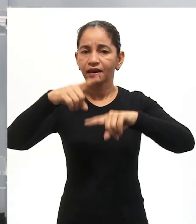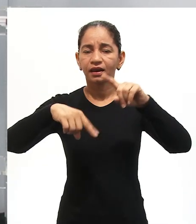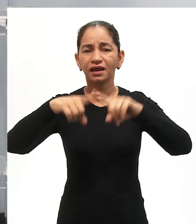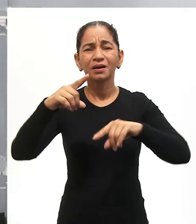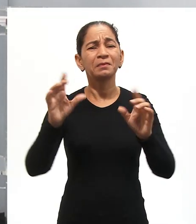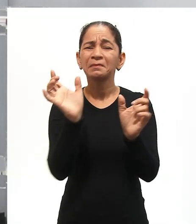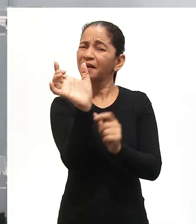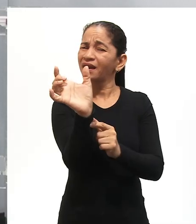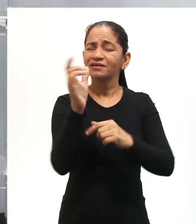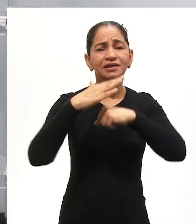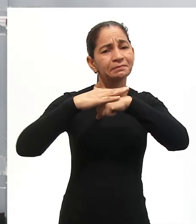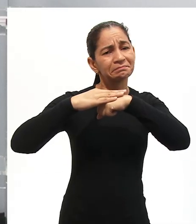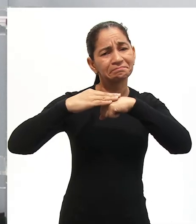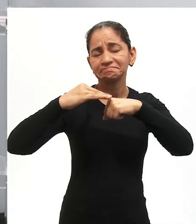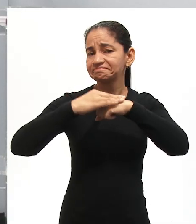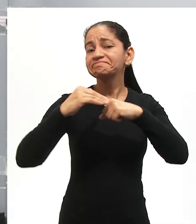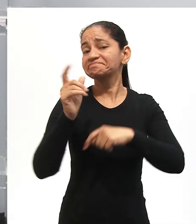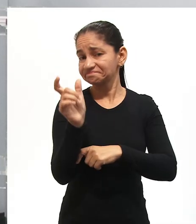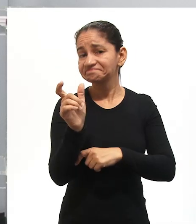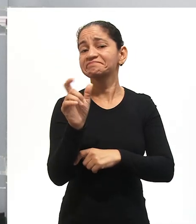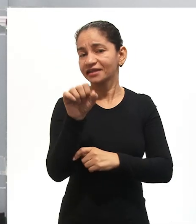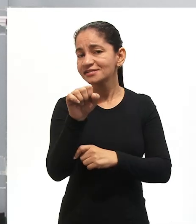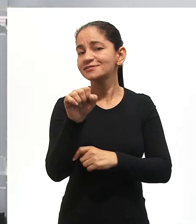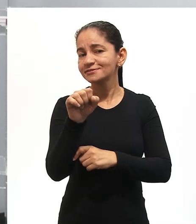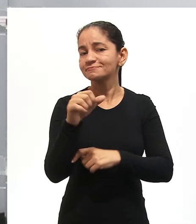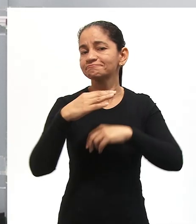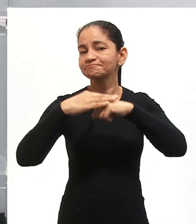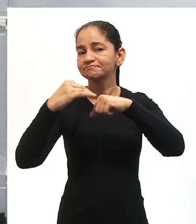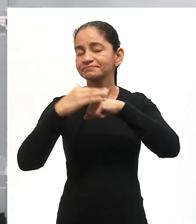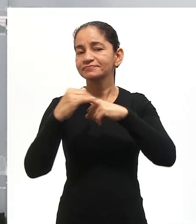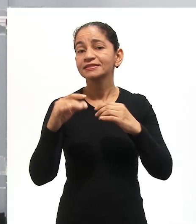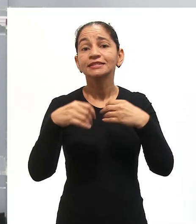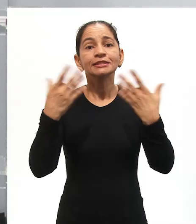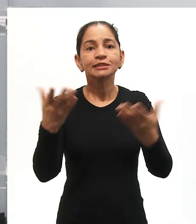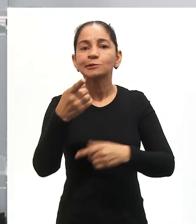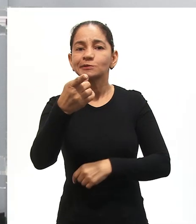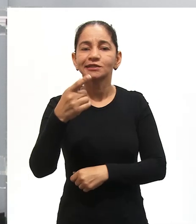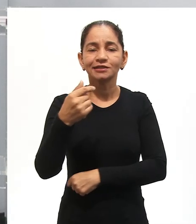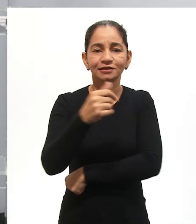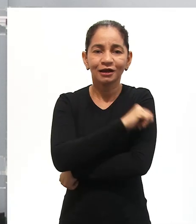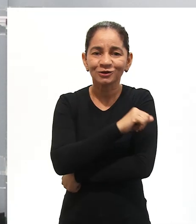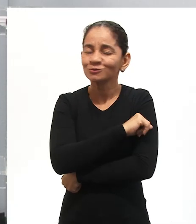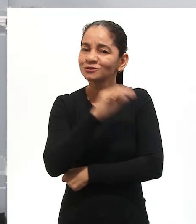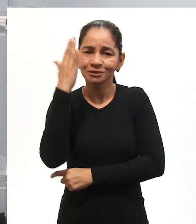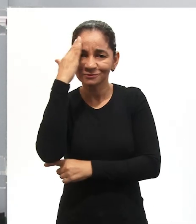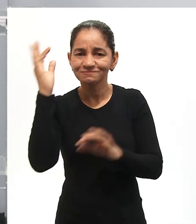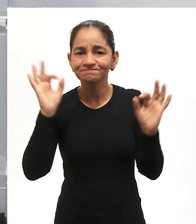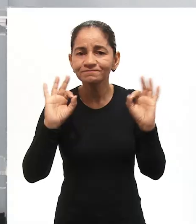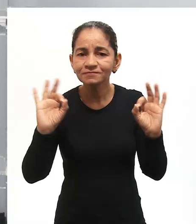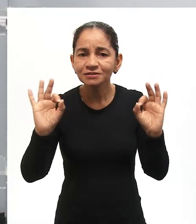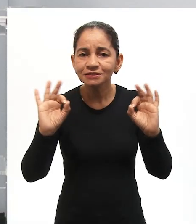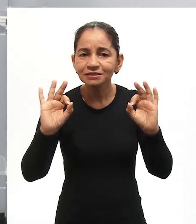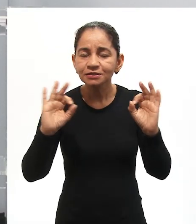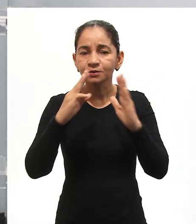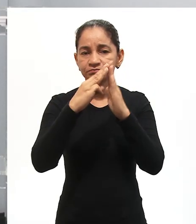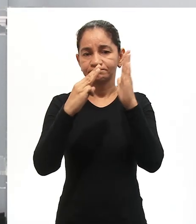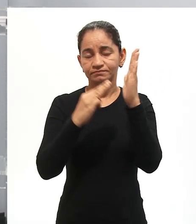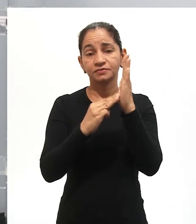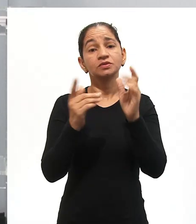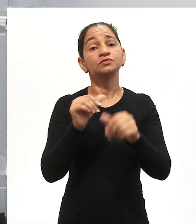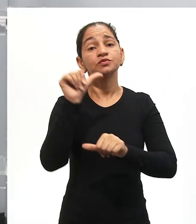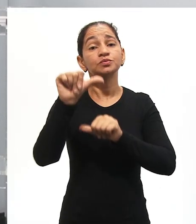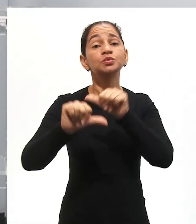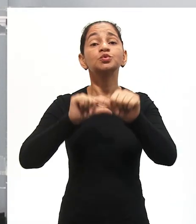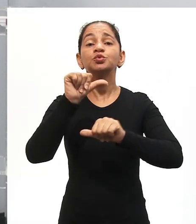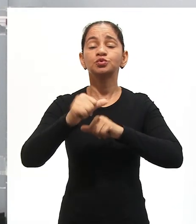carinho, palavra perfeita, a gente vai ver, poxa, ele não compreendeu dessa forma. Aí eu vou trazer